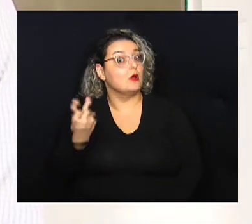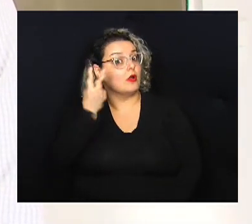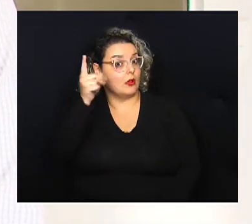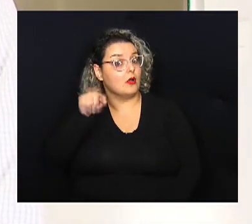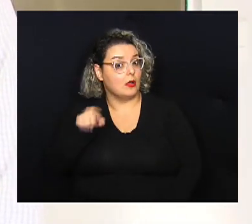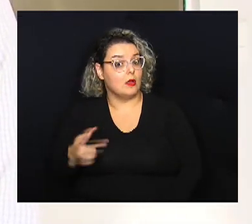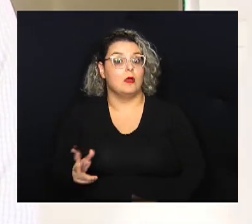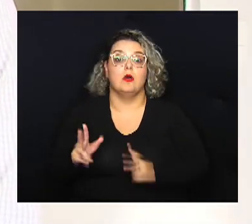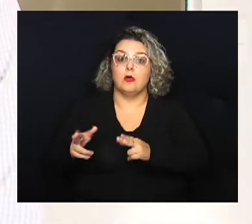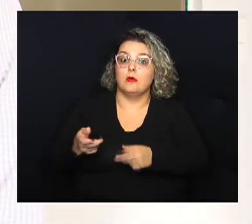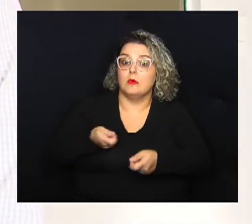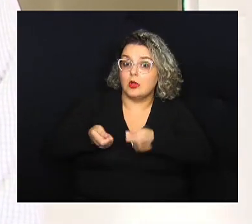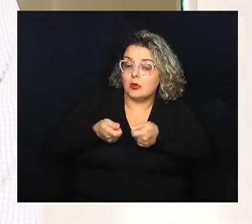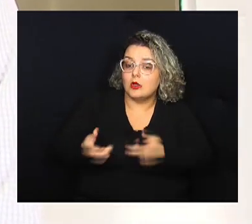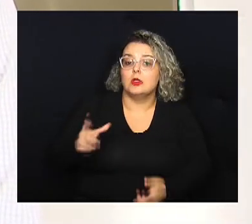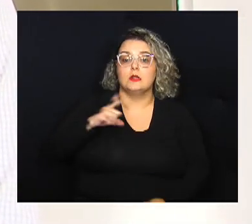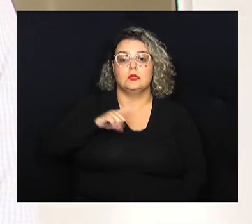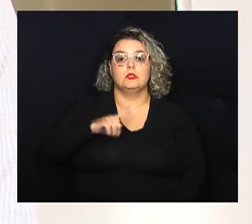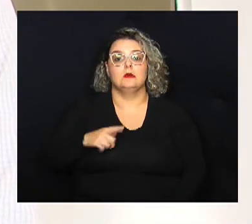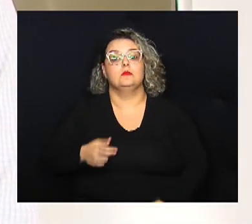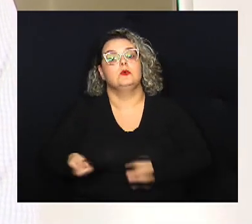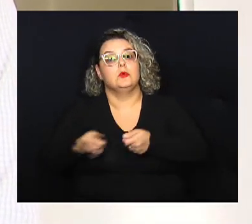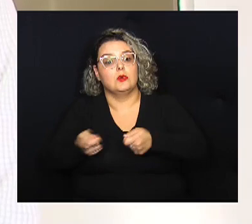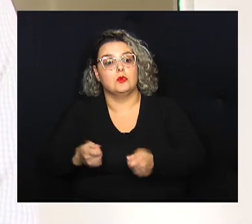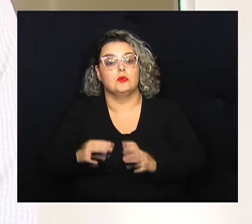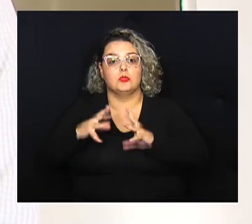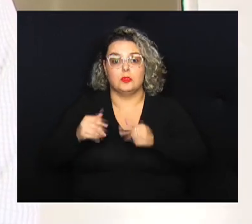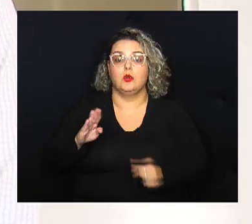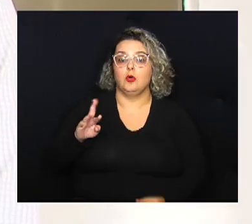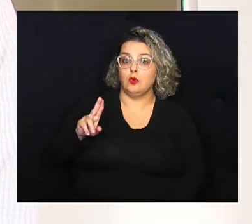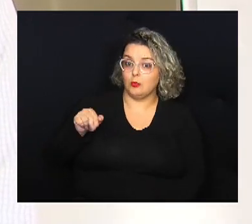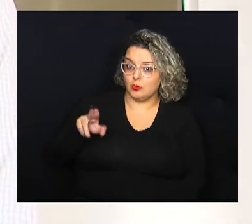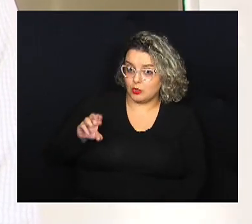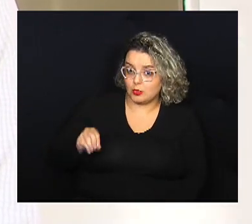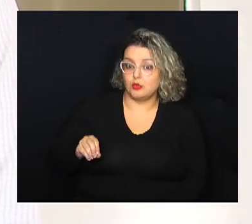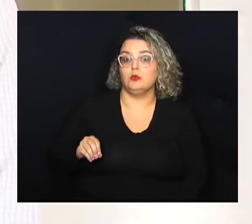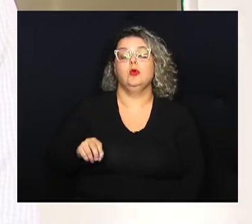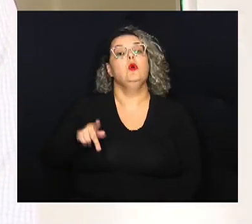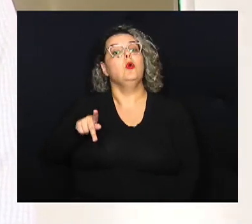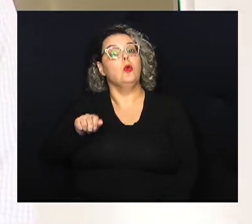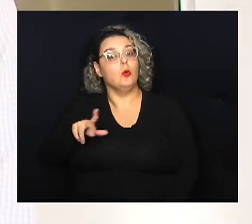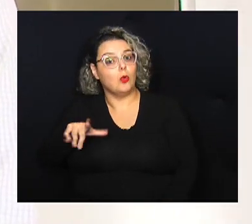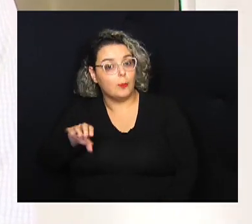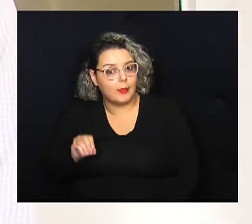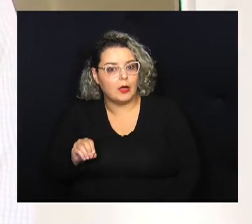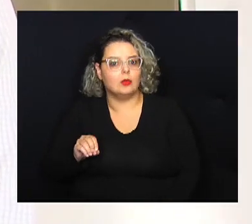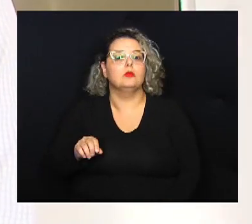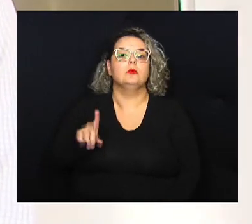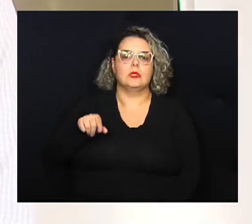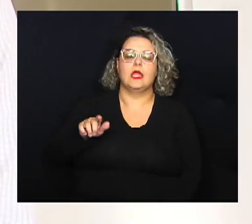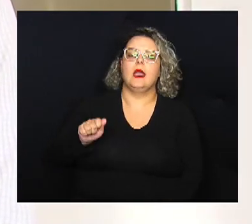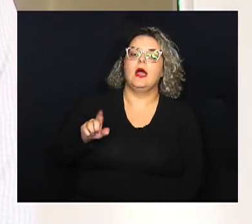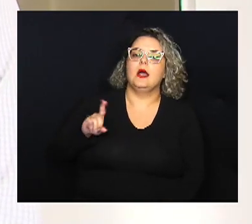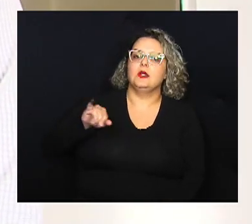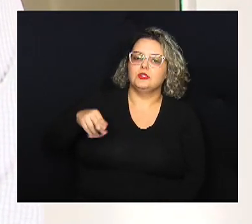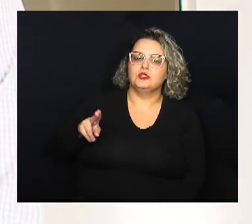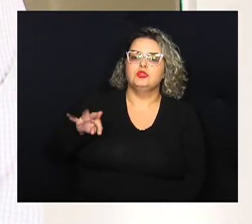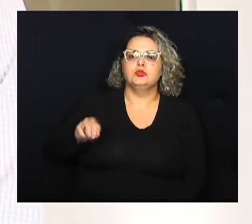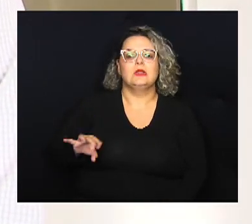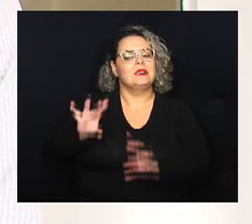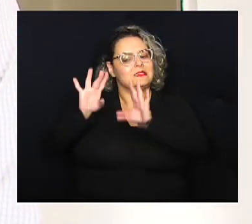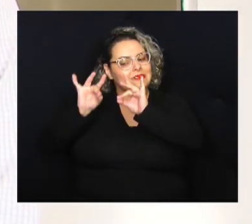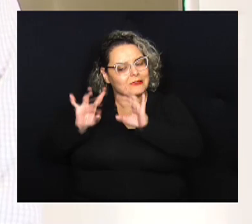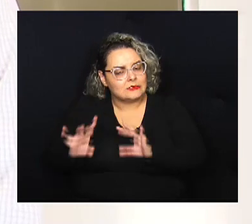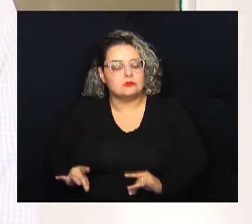como a controladoria, nós temos hoje o controlador-geral o Bruno, o controlador-geral adjunto o Paulo, são especialistas no assunto, com